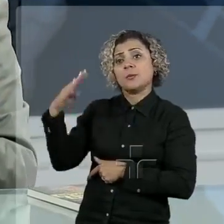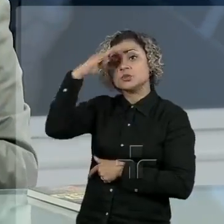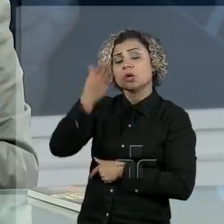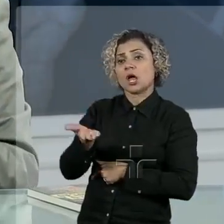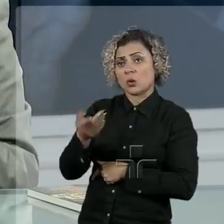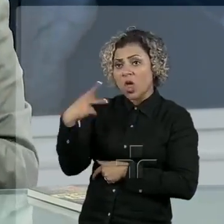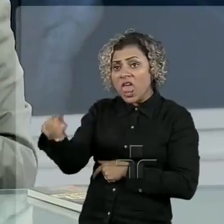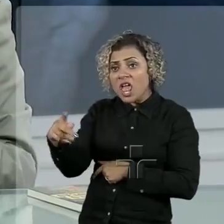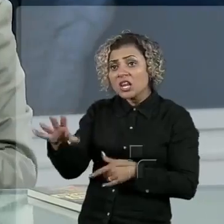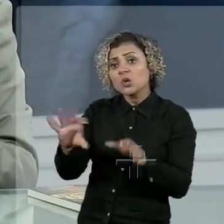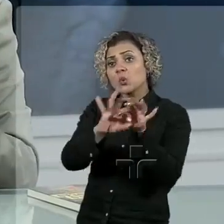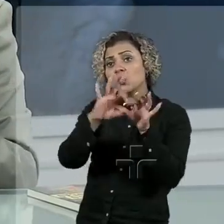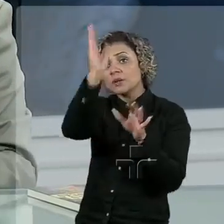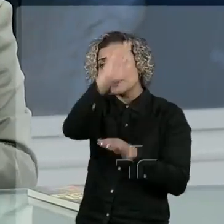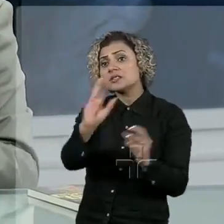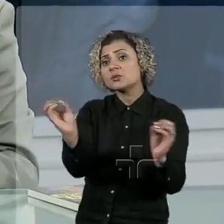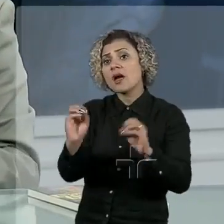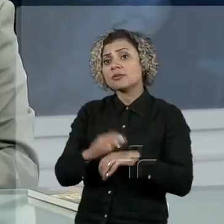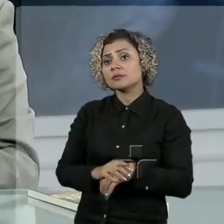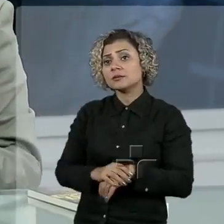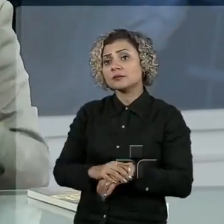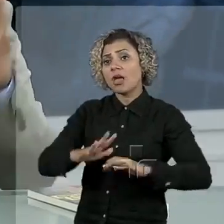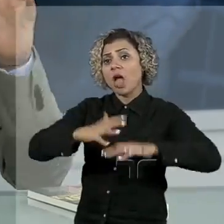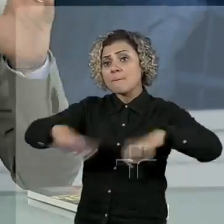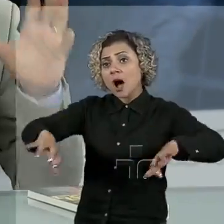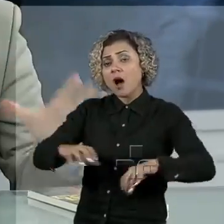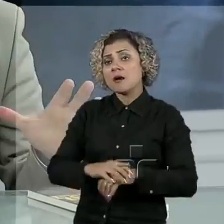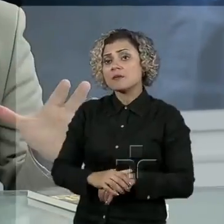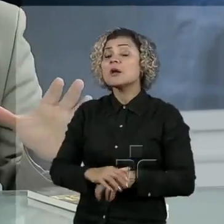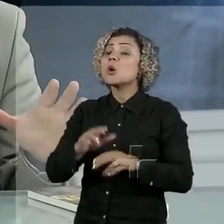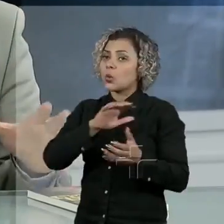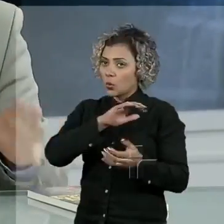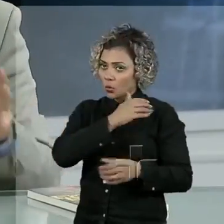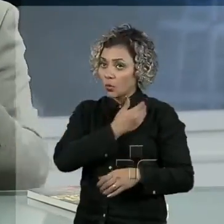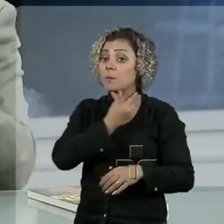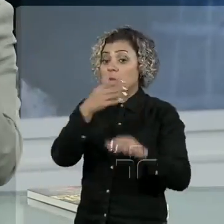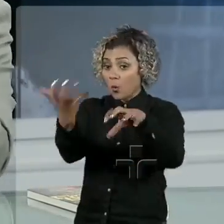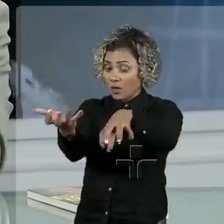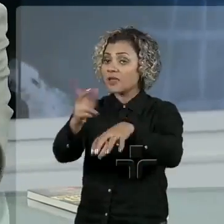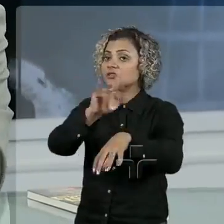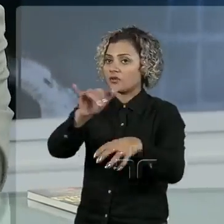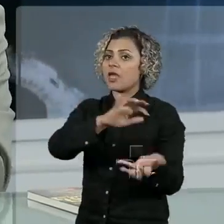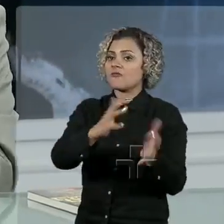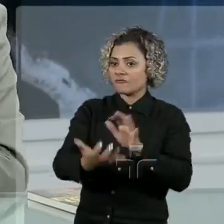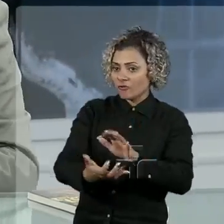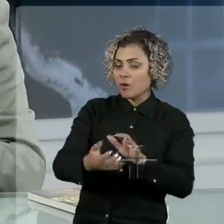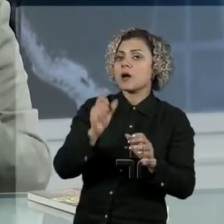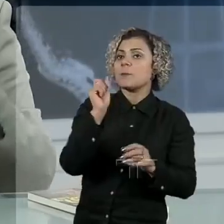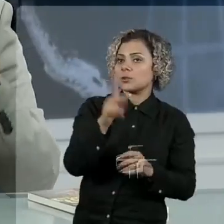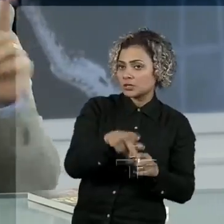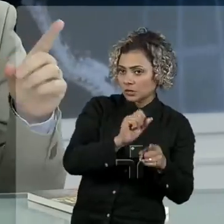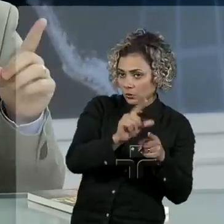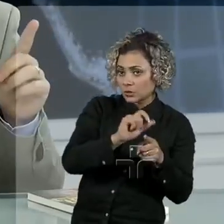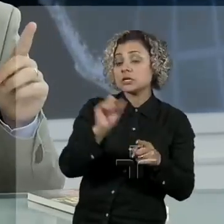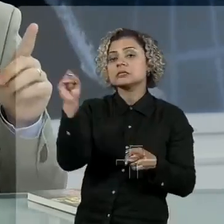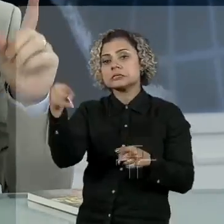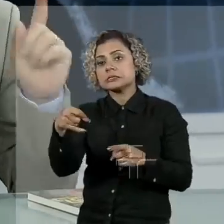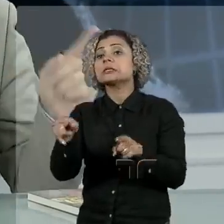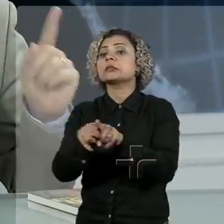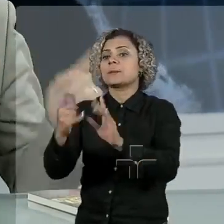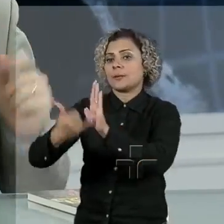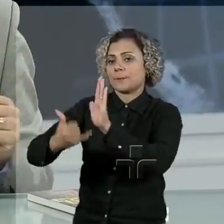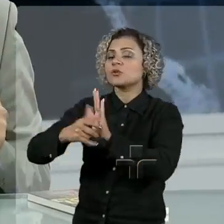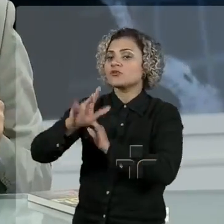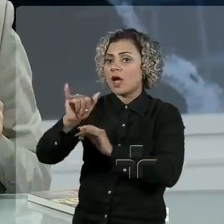nosso país. Agora, o Congresso vai fazer, sim, tanto a reforma da Previdência quanto a reforma tributária. Mas não o